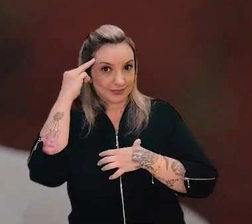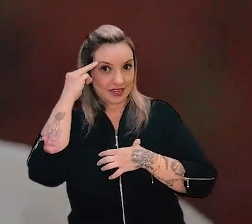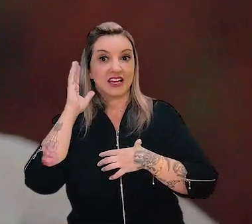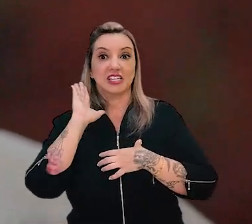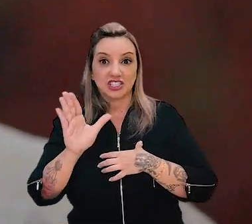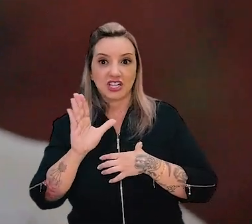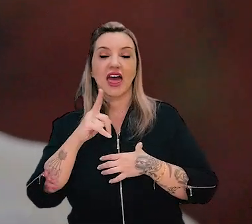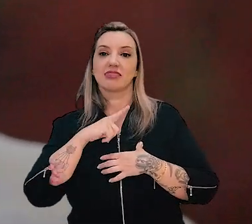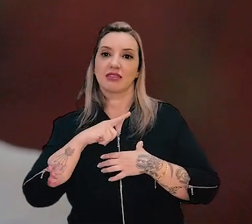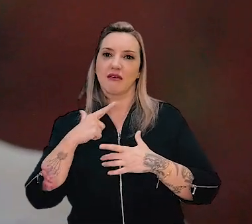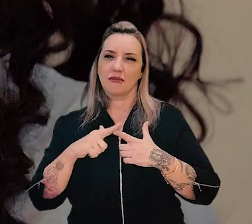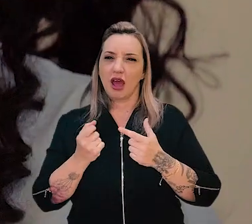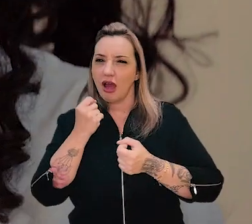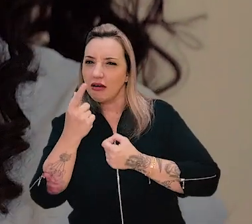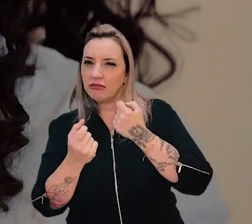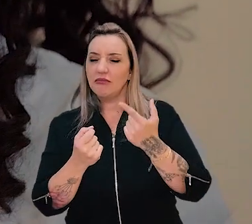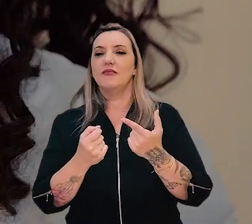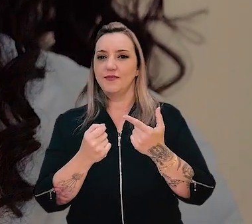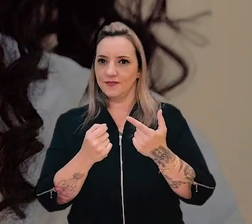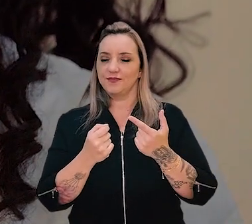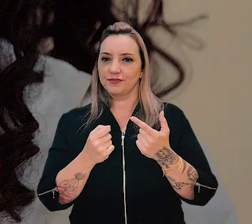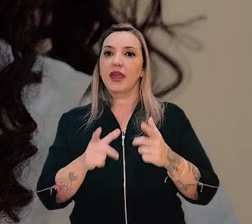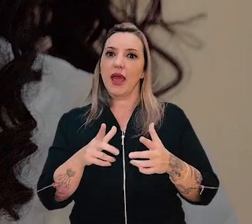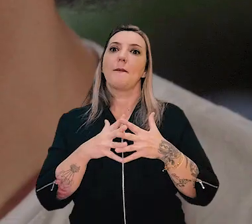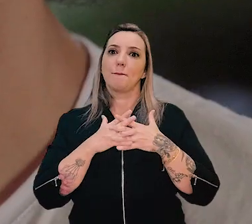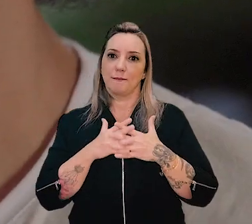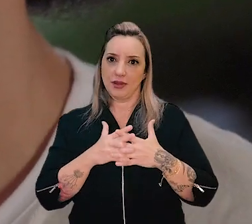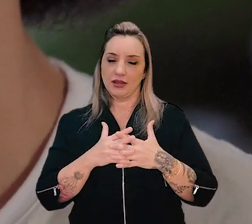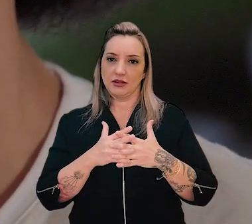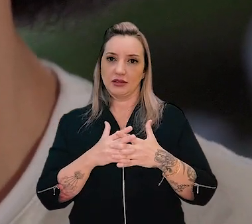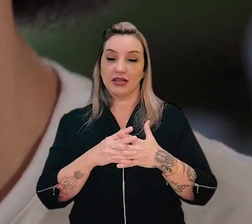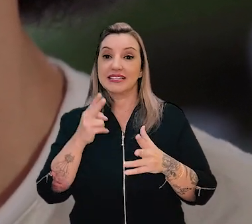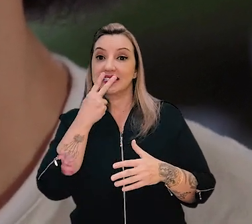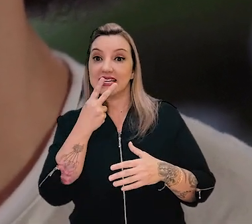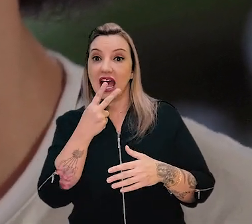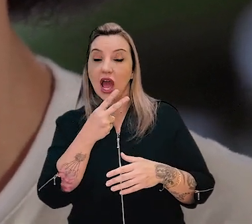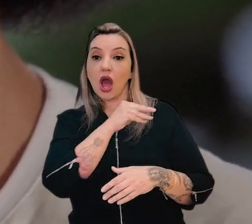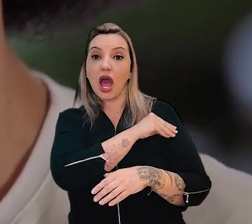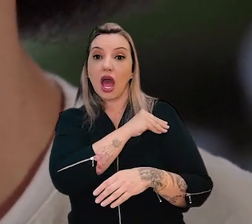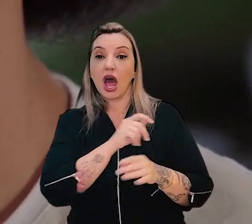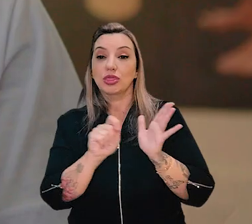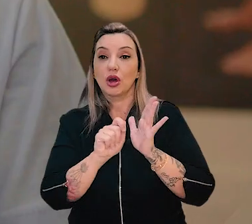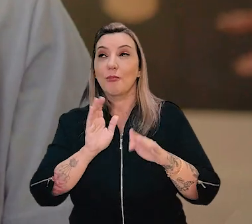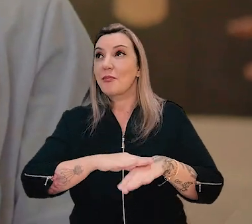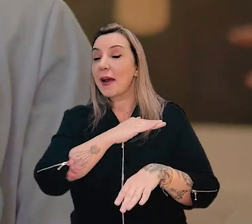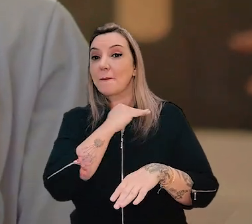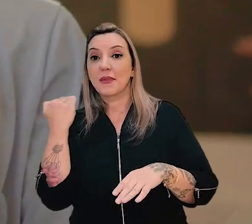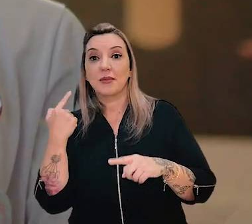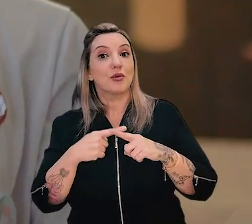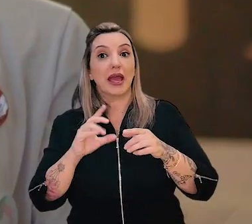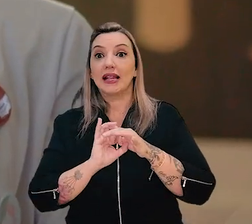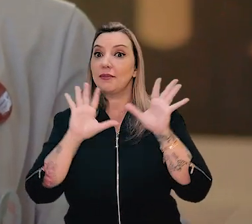já tem algum transtorno mental, ela é prejudicial. O cigarro e o álcool são as drogas que mais matam, porque